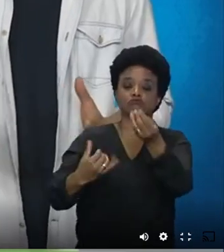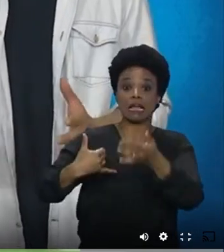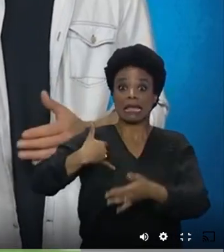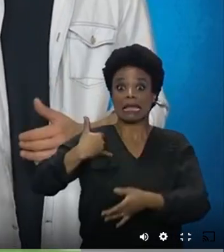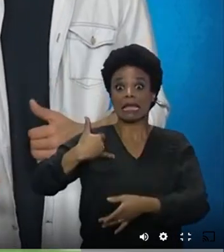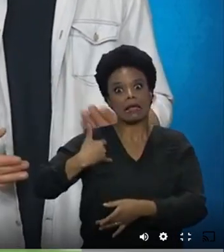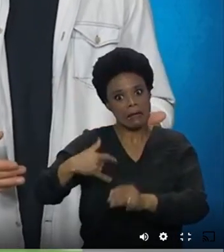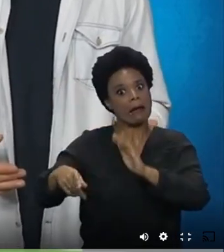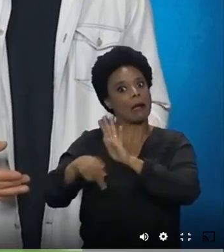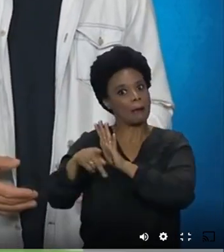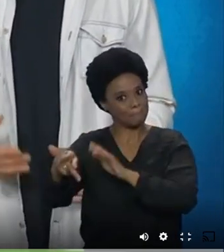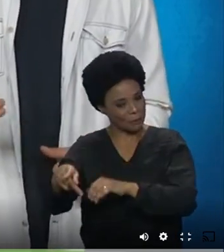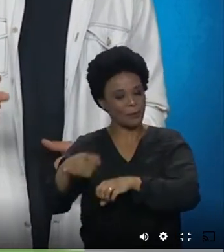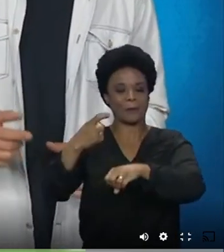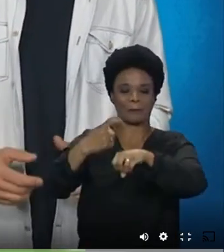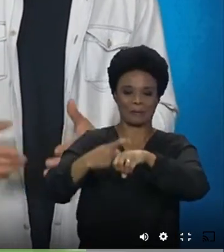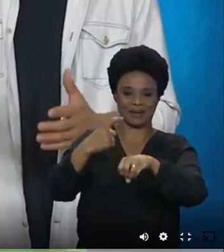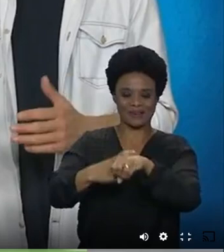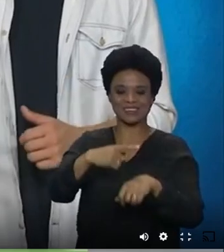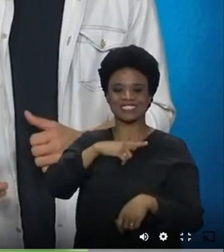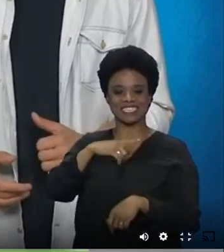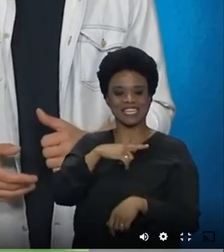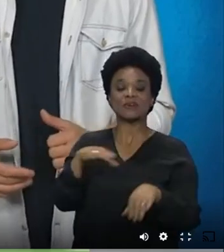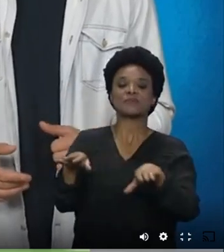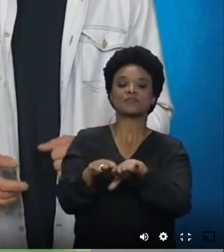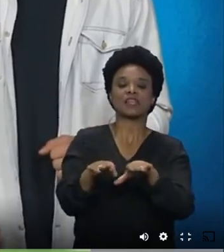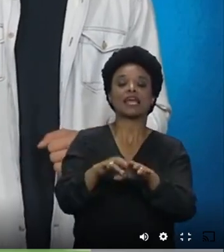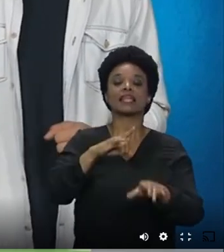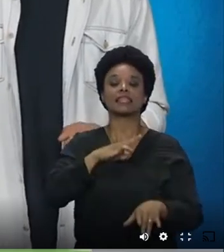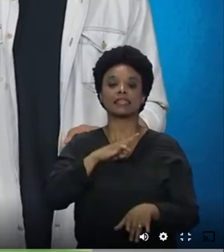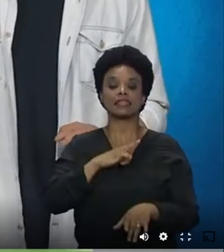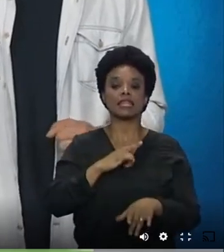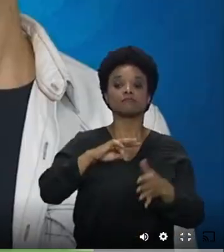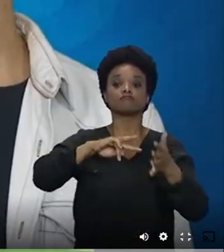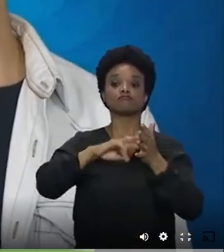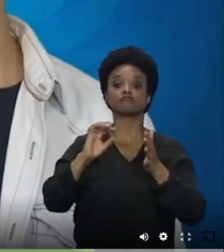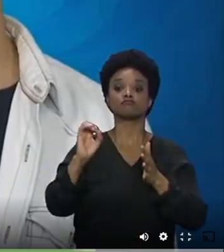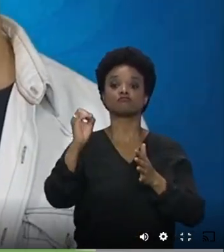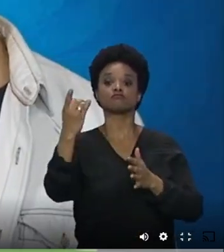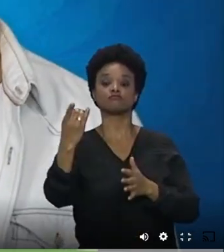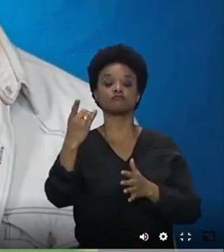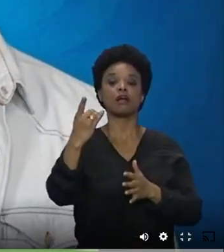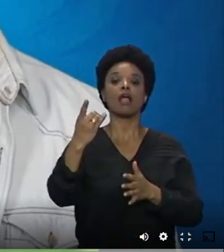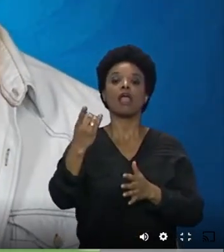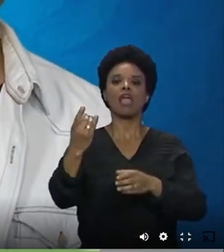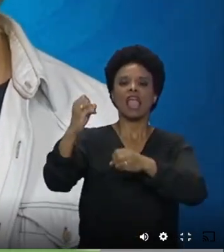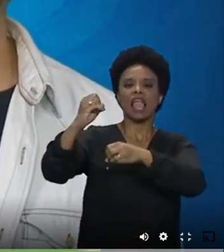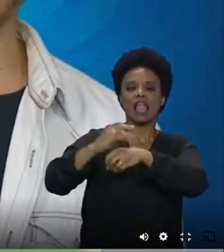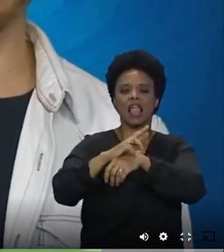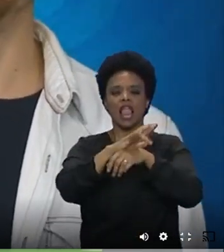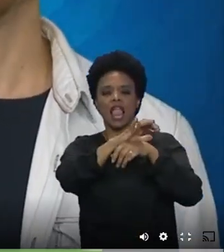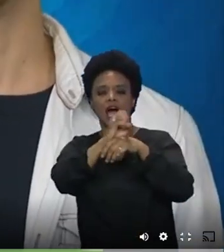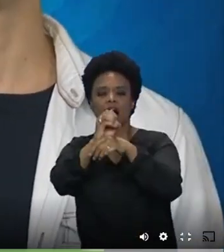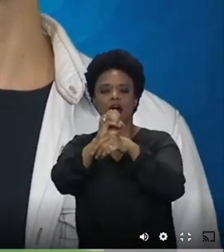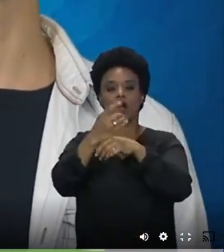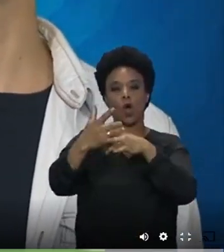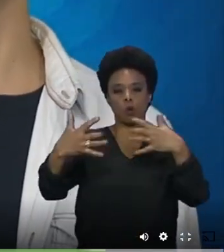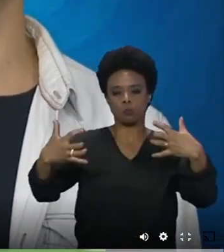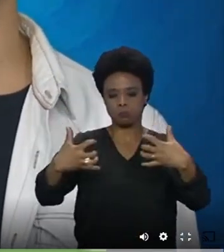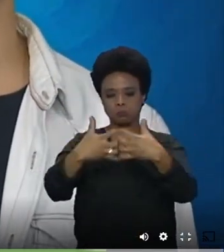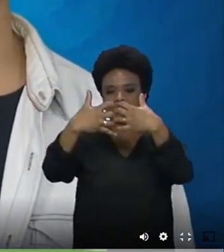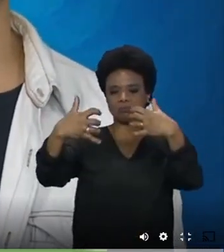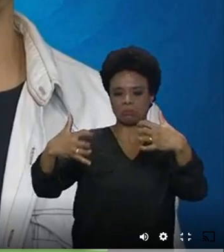com isótopos instáveis por meio do fenômeno de decaimento radioativo. Vale lembrar que, devido à ação tectônica, a